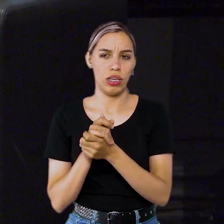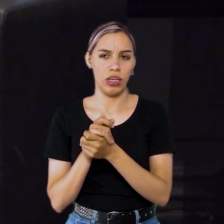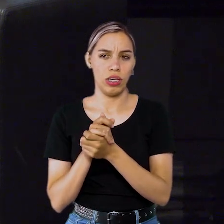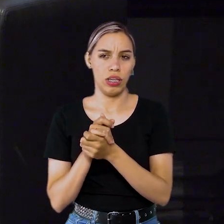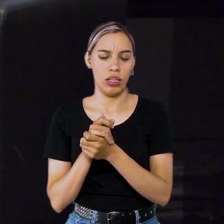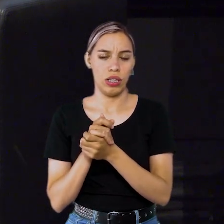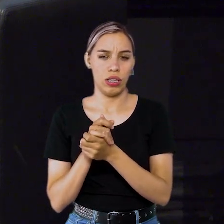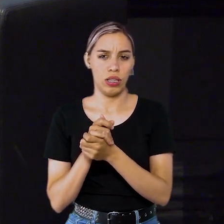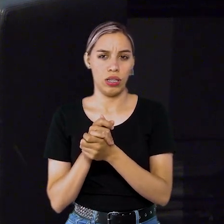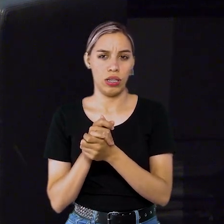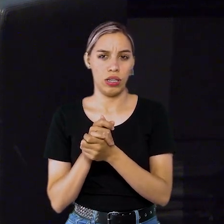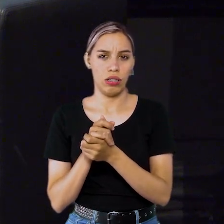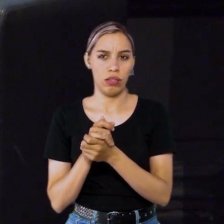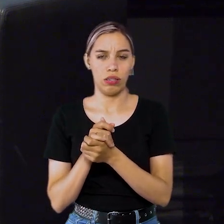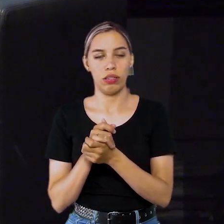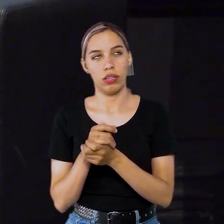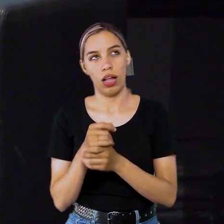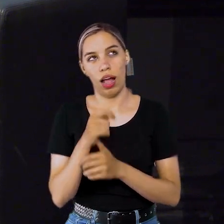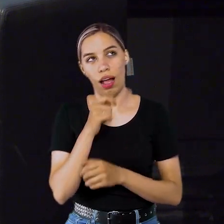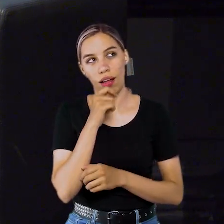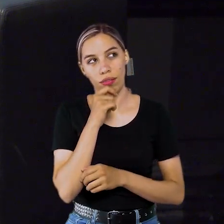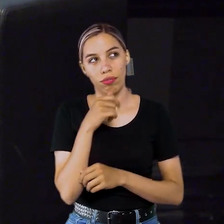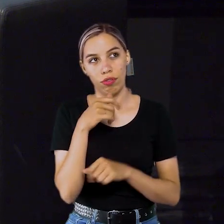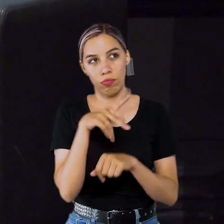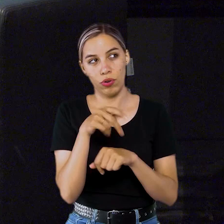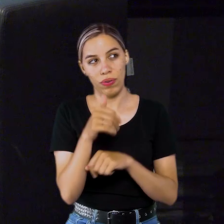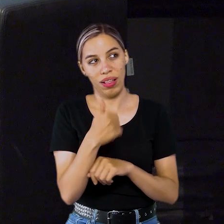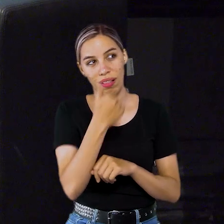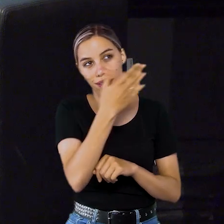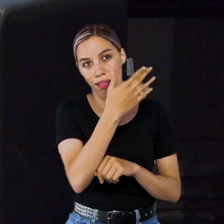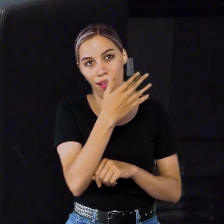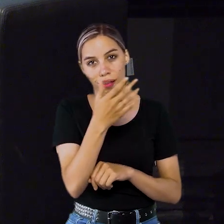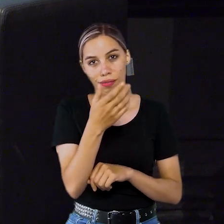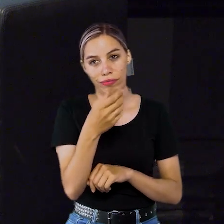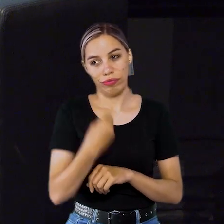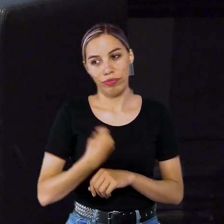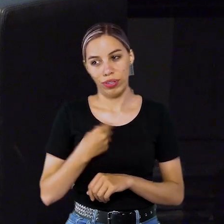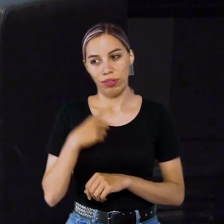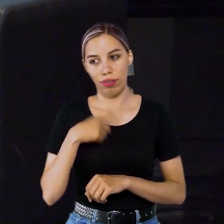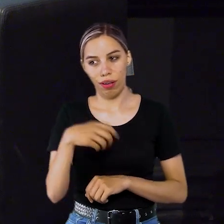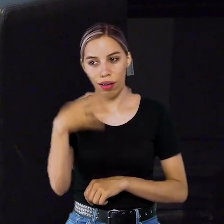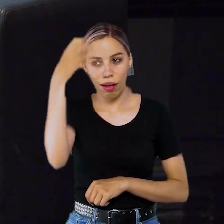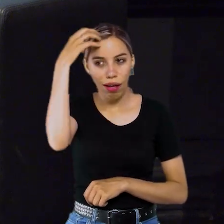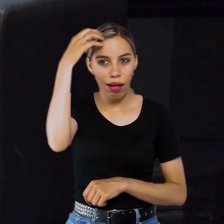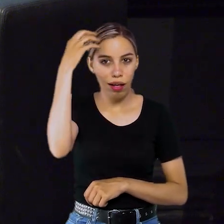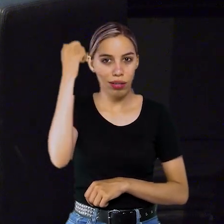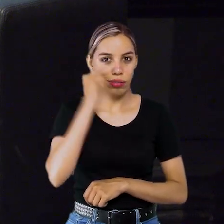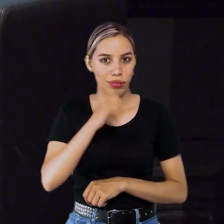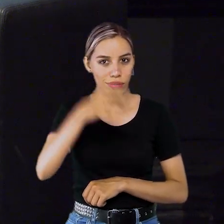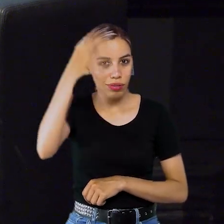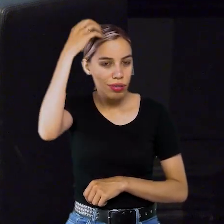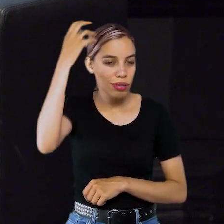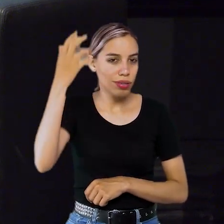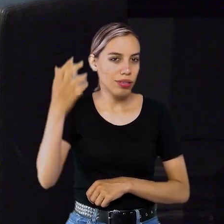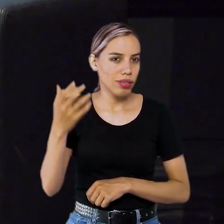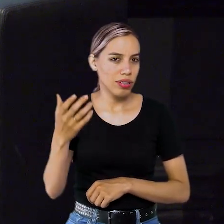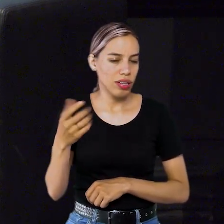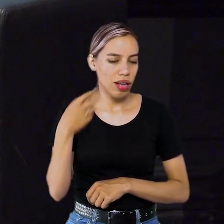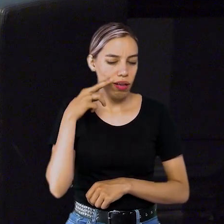e eles ainda estavam lá na época dos reis e das rainhas, né? O que eles falaram? Eles falaram primitivos.